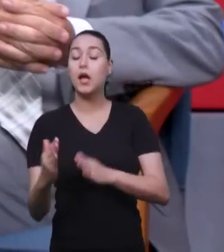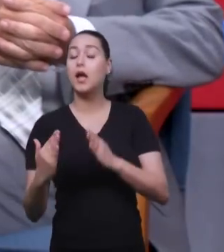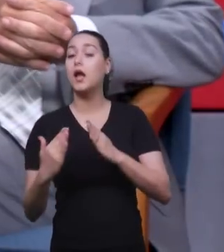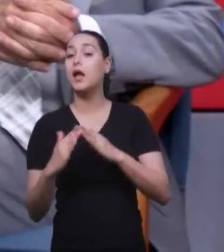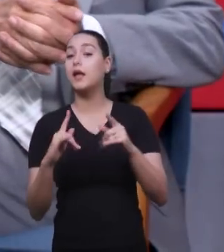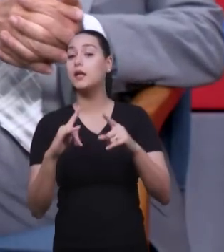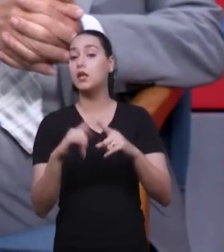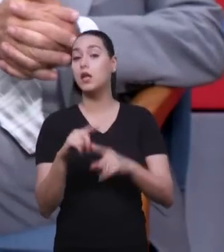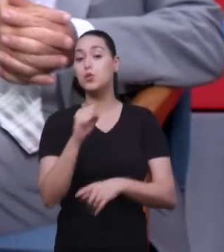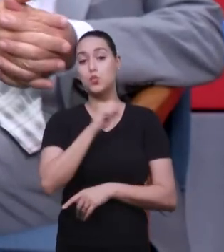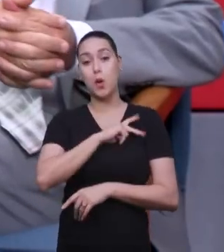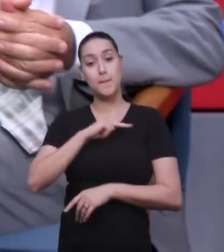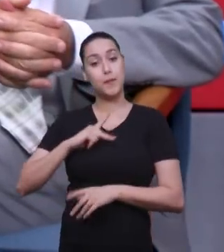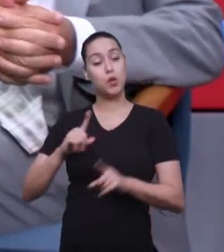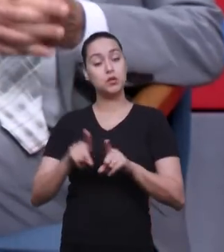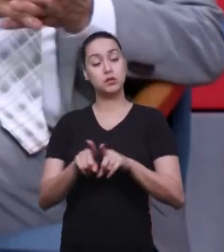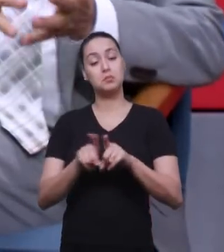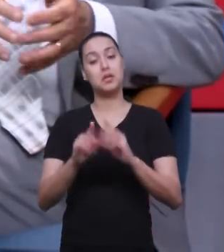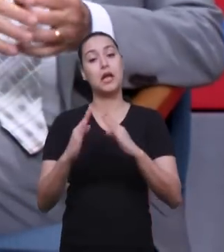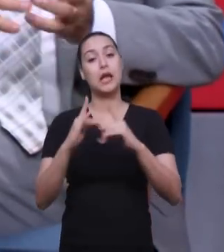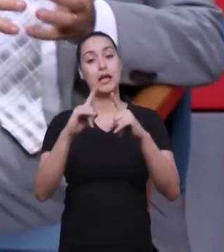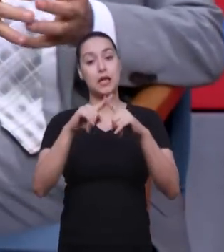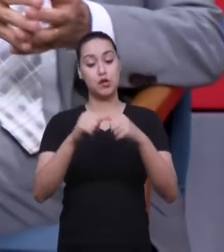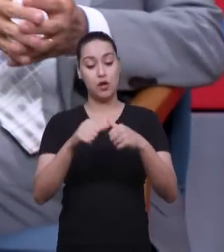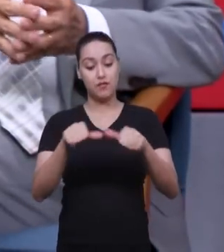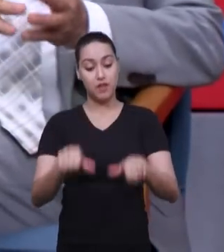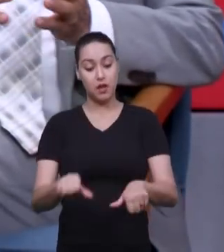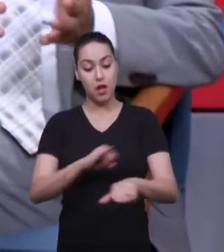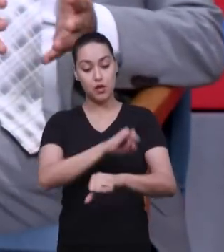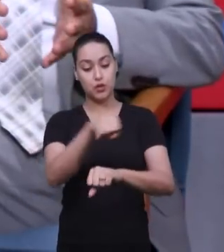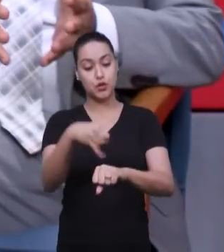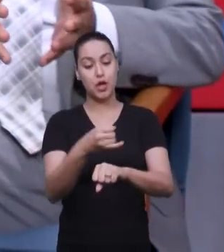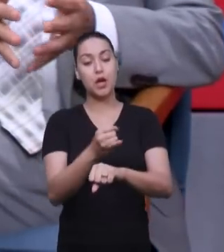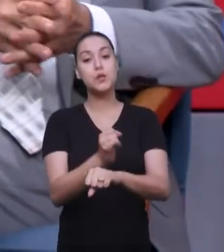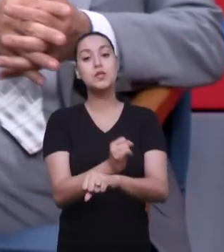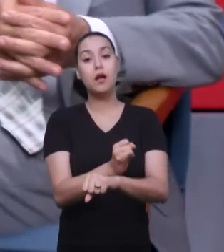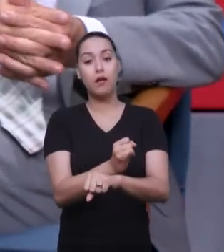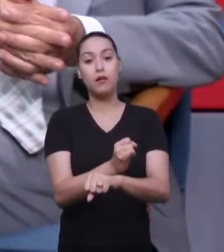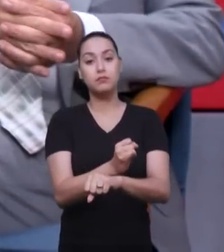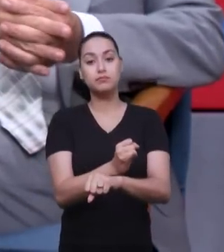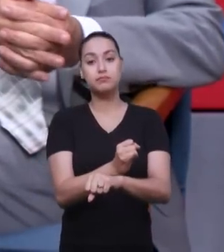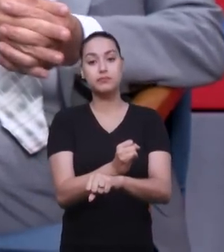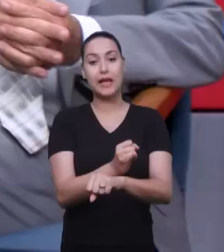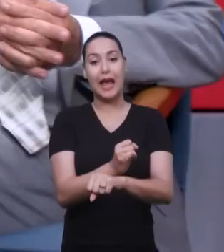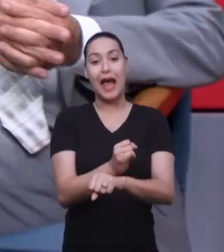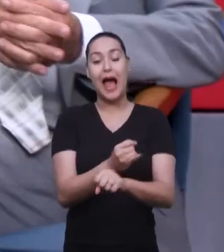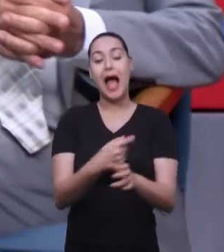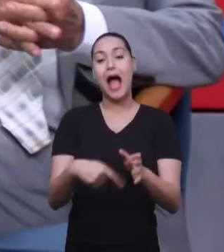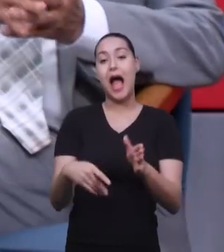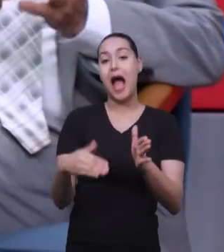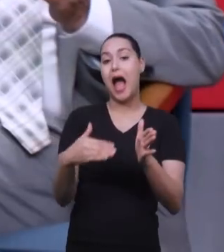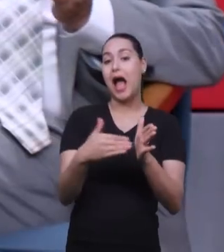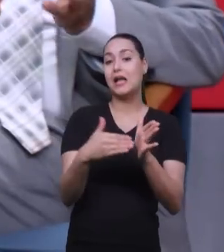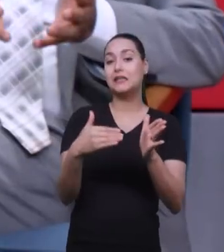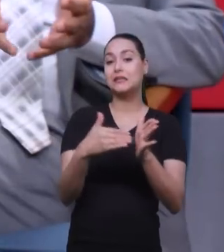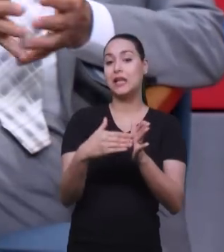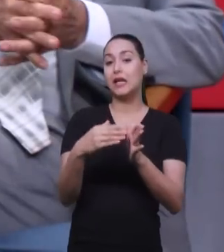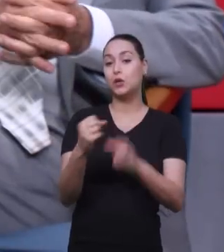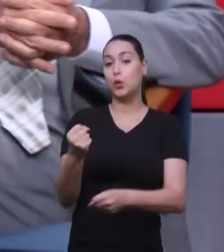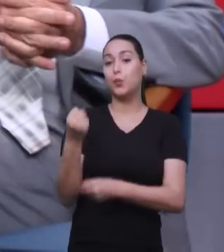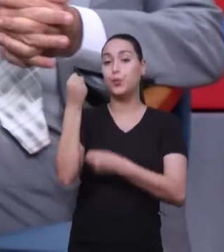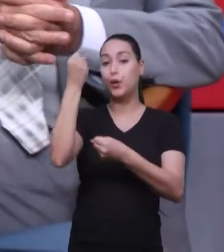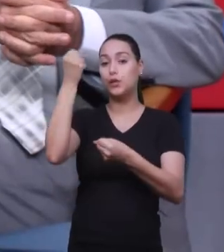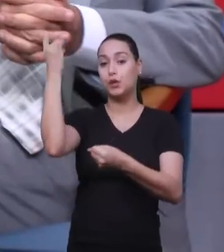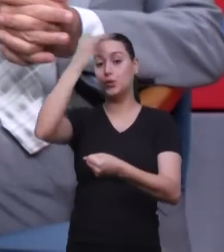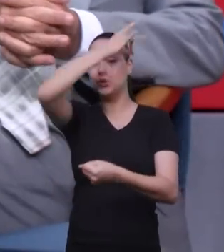né, a igreja, os apóstolos e a igreja a permanecerem em Jerusalém até que fossem